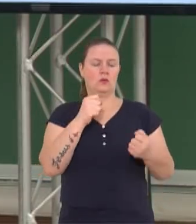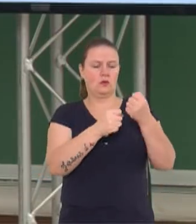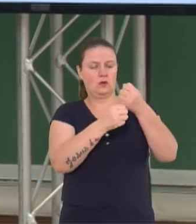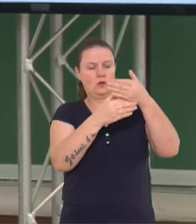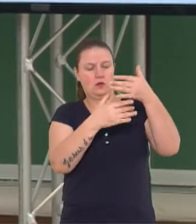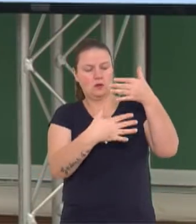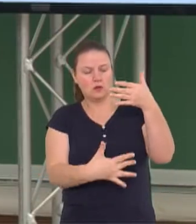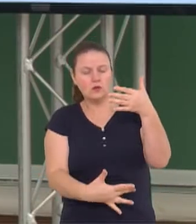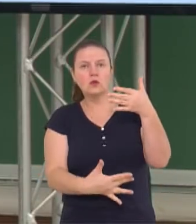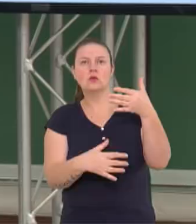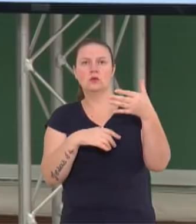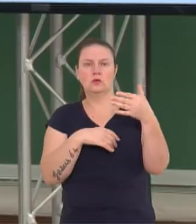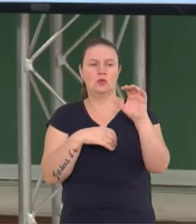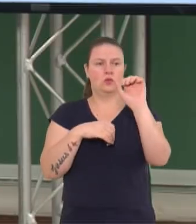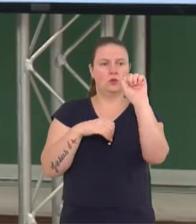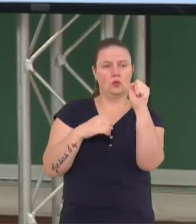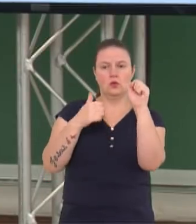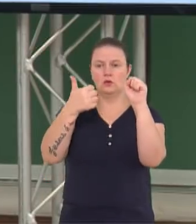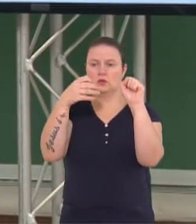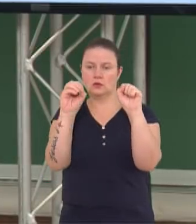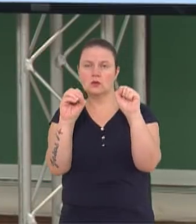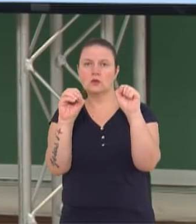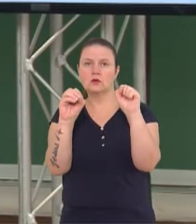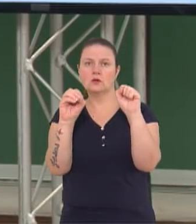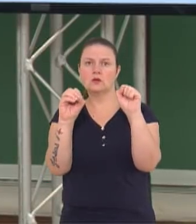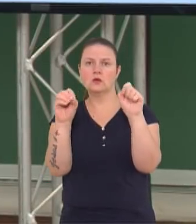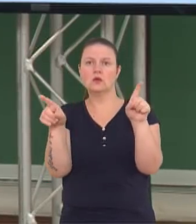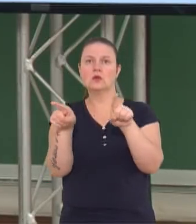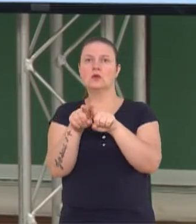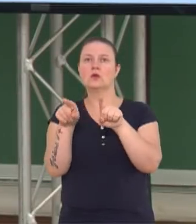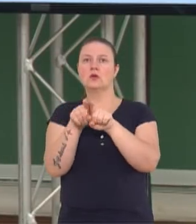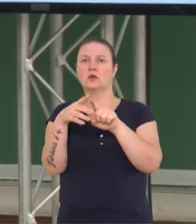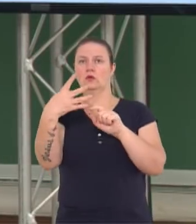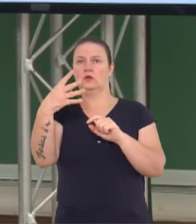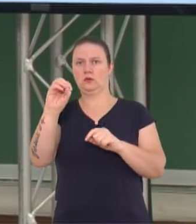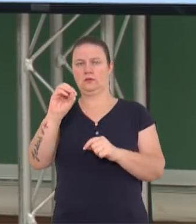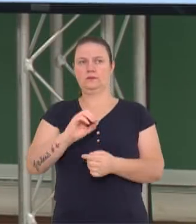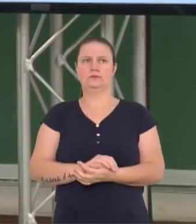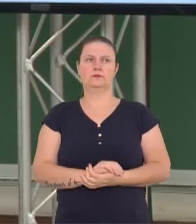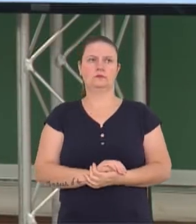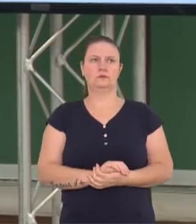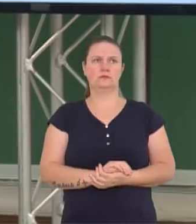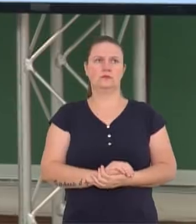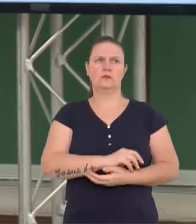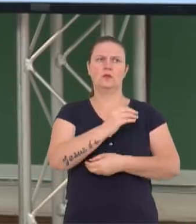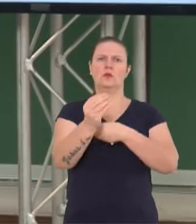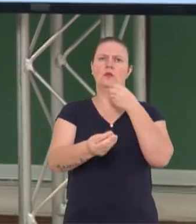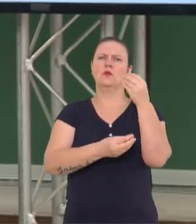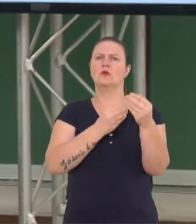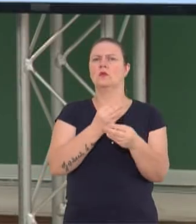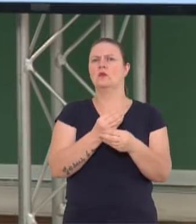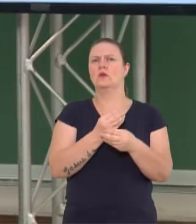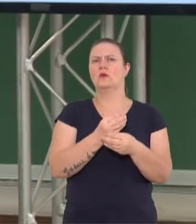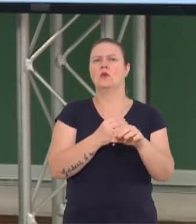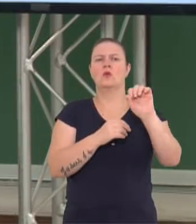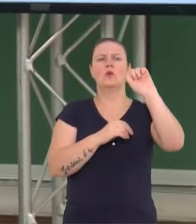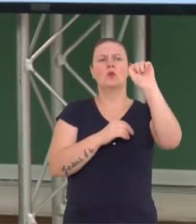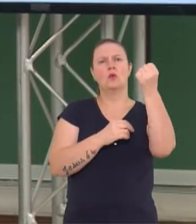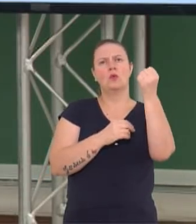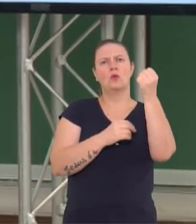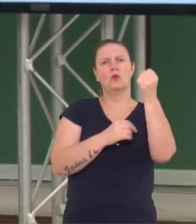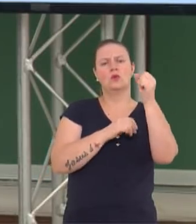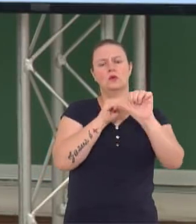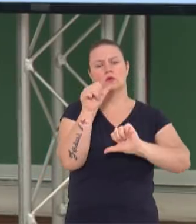comum entre 8 e 10, vai ser o 40. Como é que 8 vira 40? Vezes